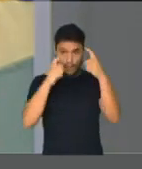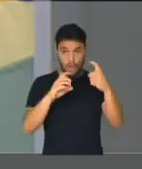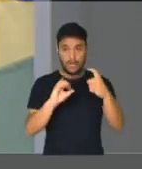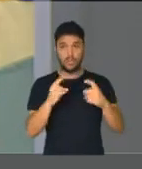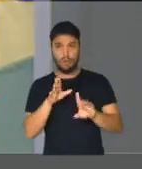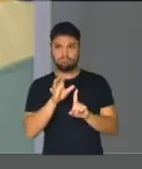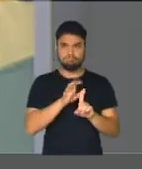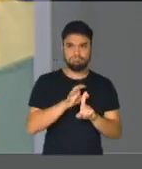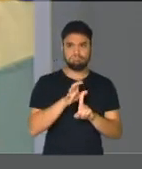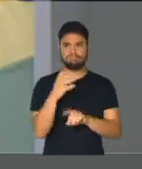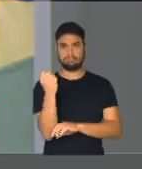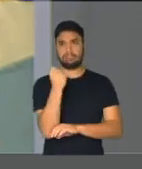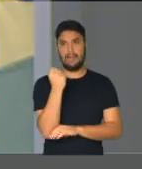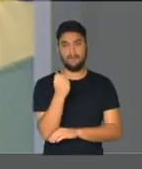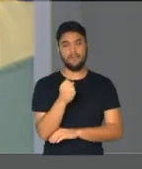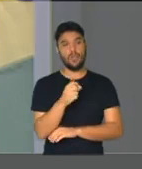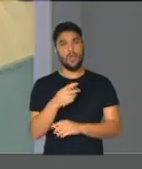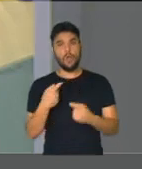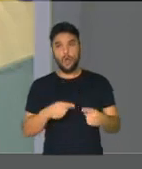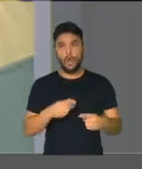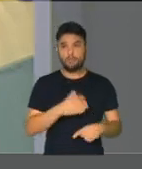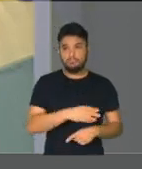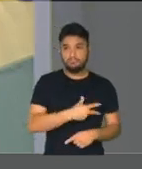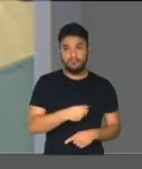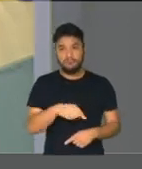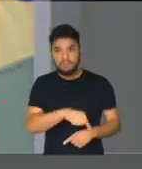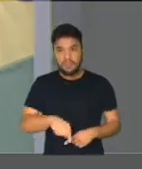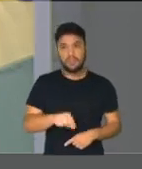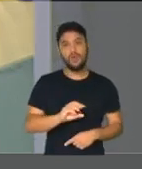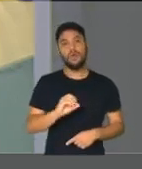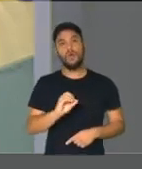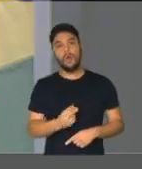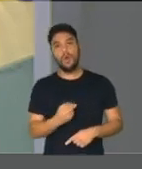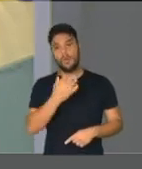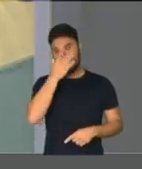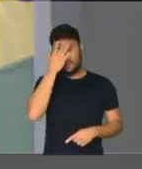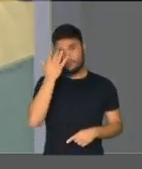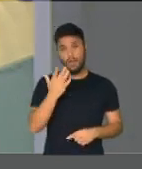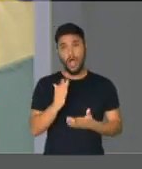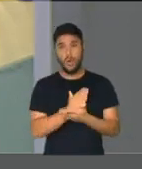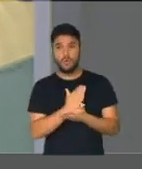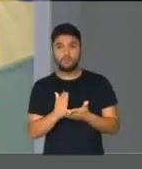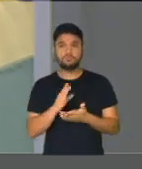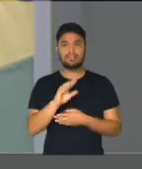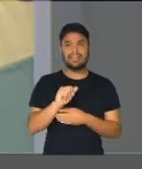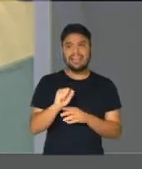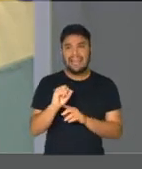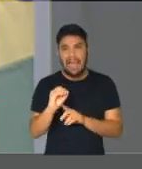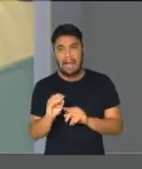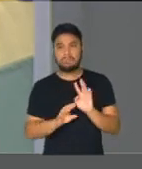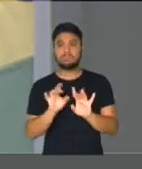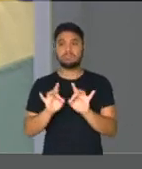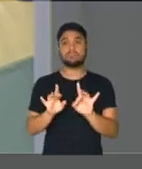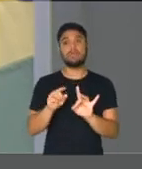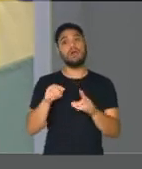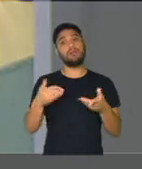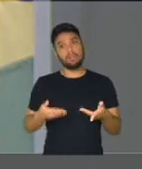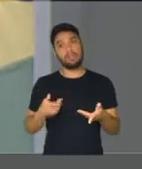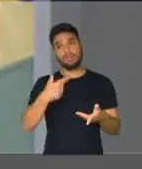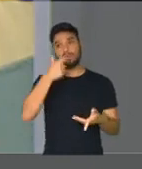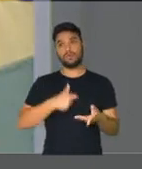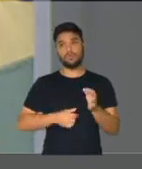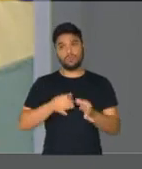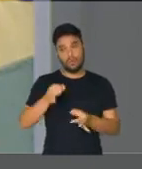ameaça contra os seus descendentes ou ainda em situações excepcionalíssimas, as quais deverão